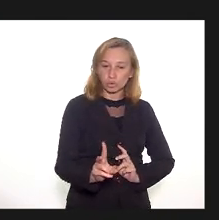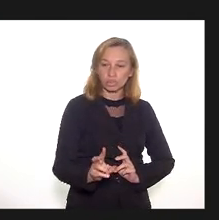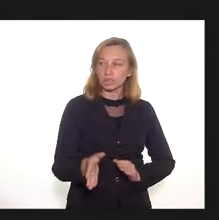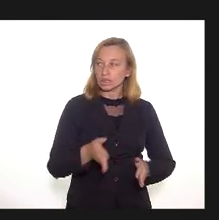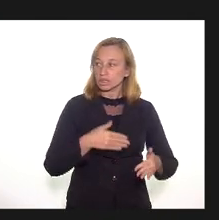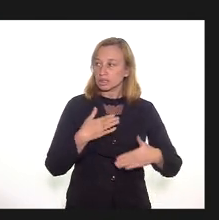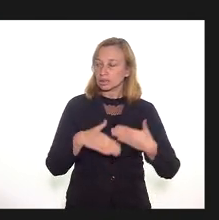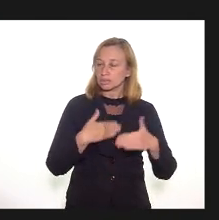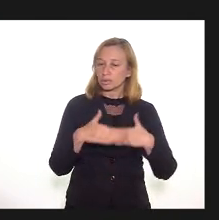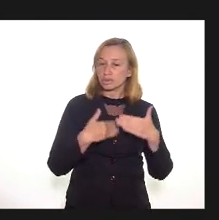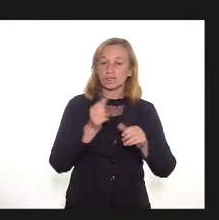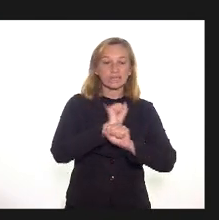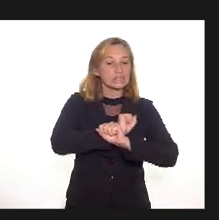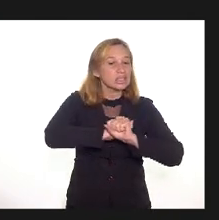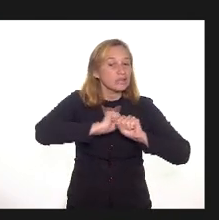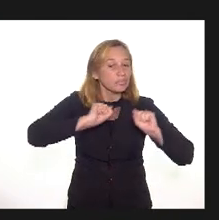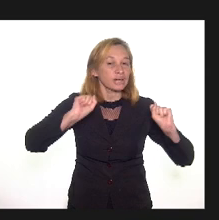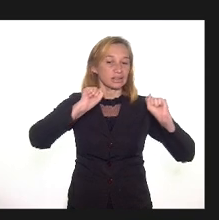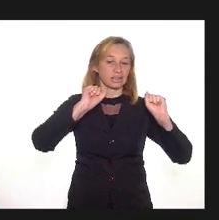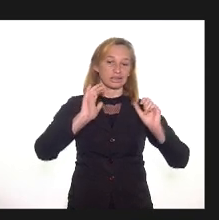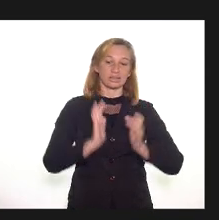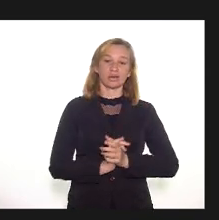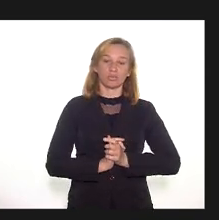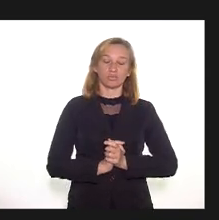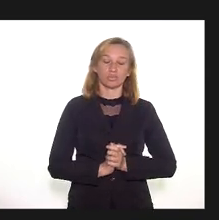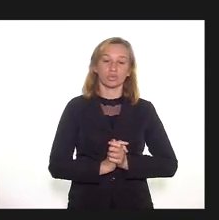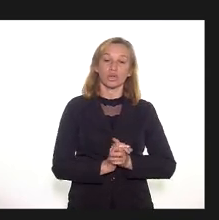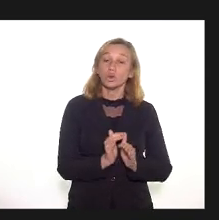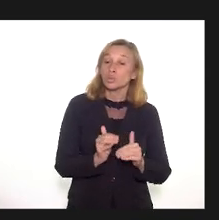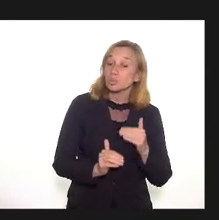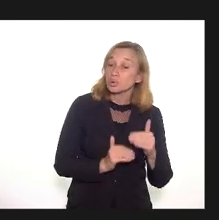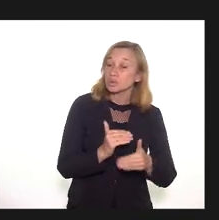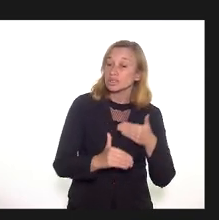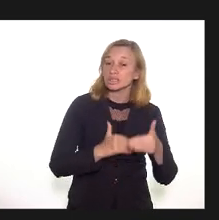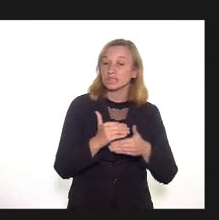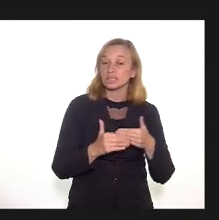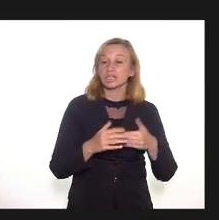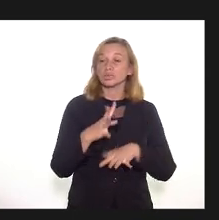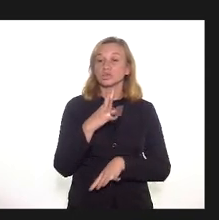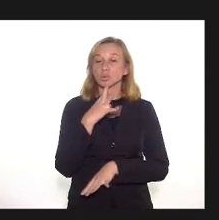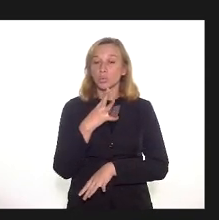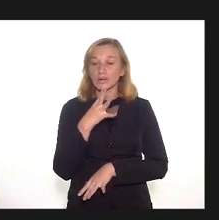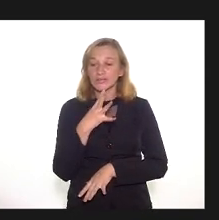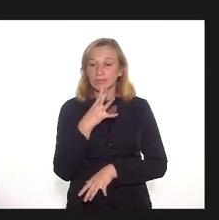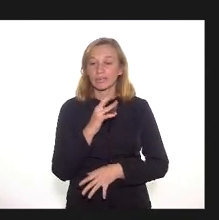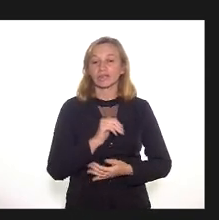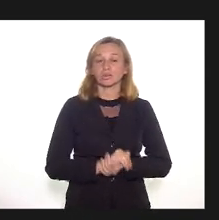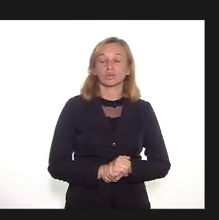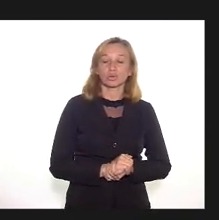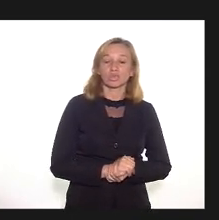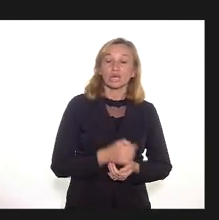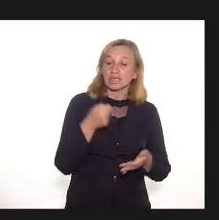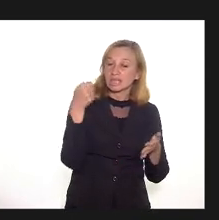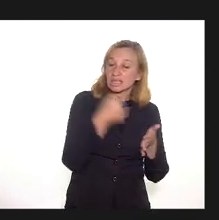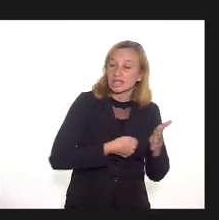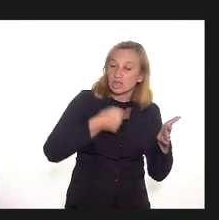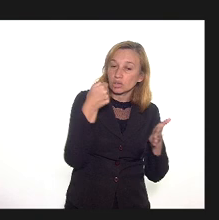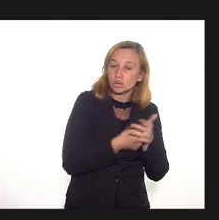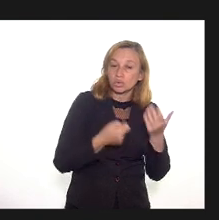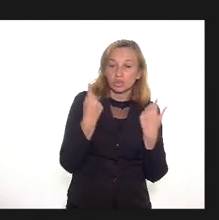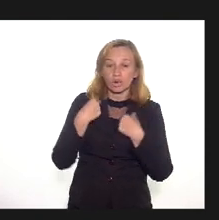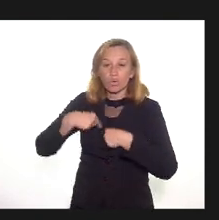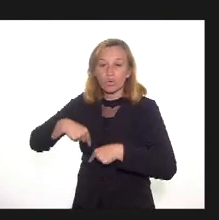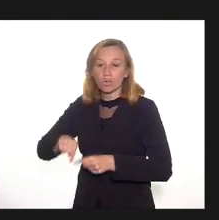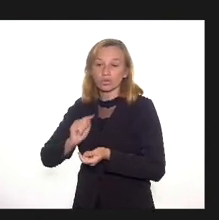processo de libertação nesse processo de reconhecimento nessa luta contra a